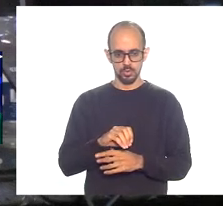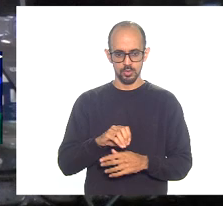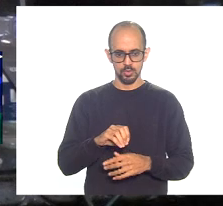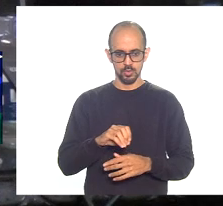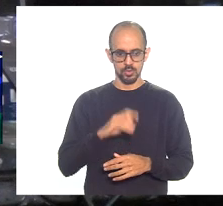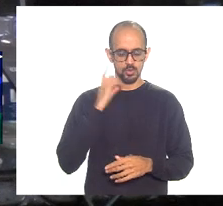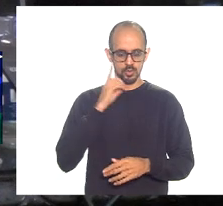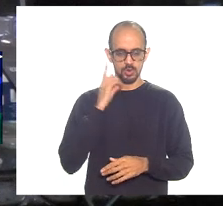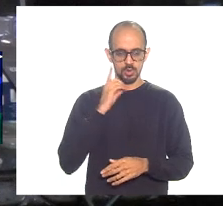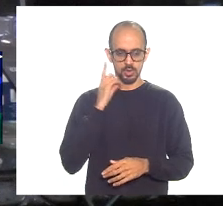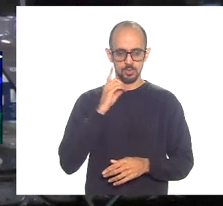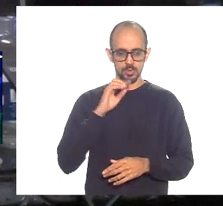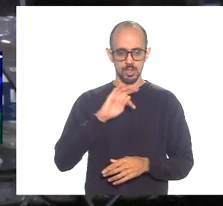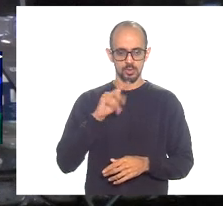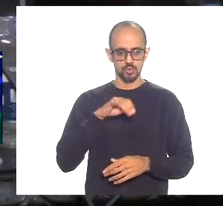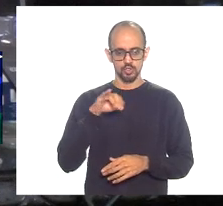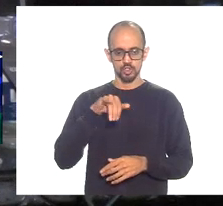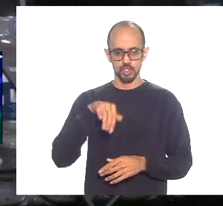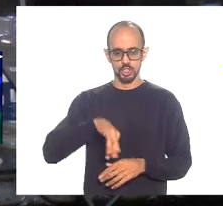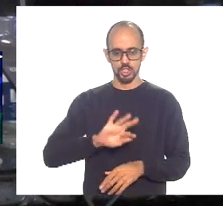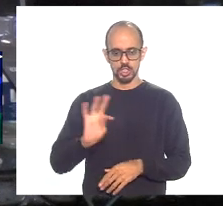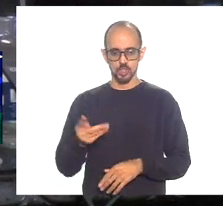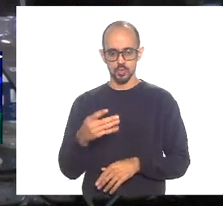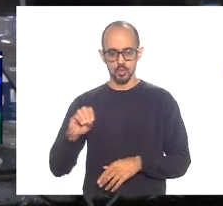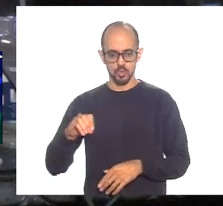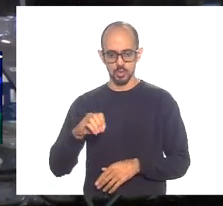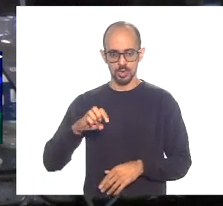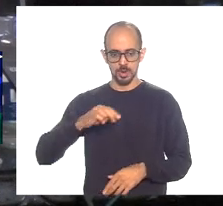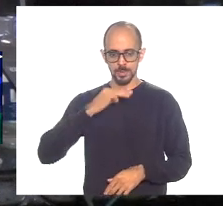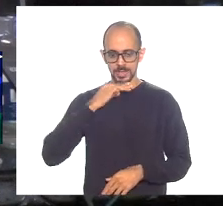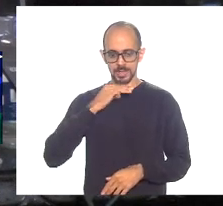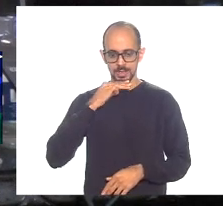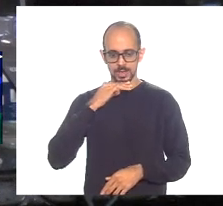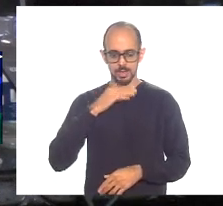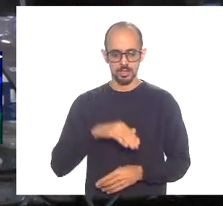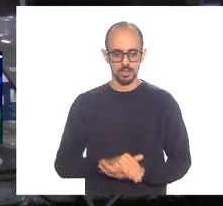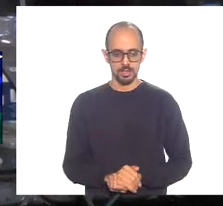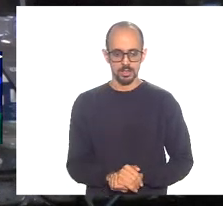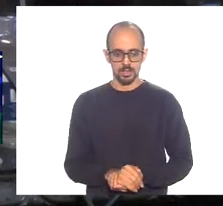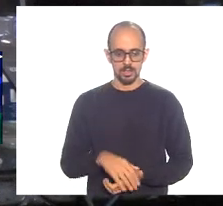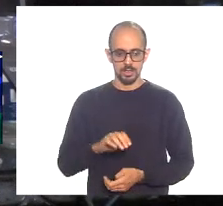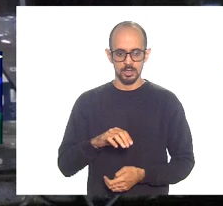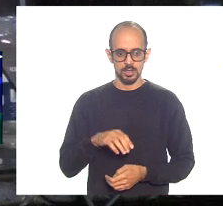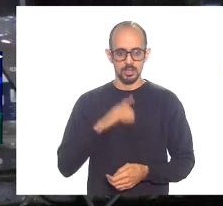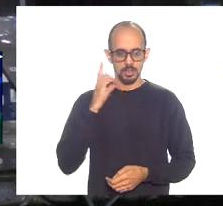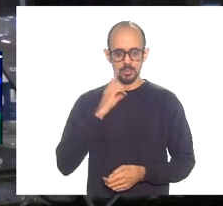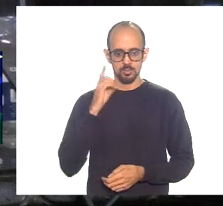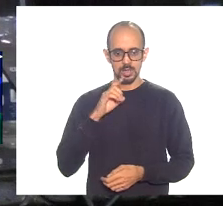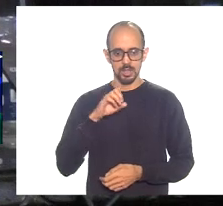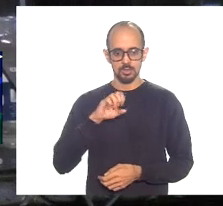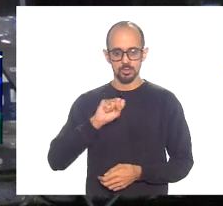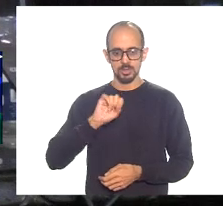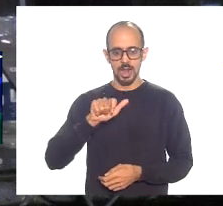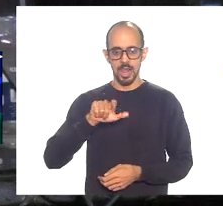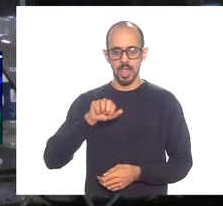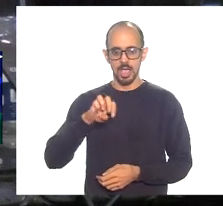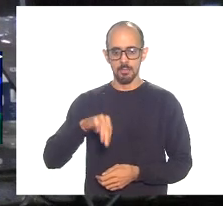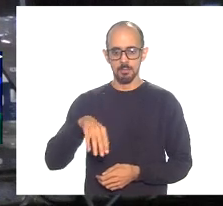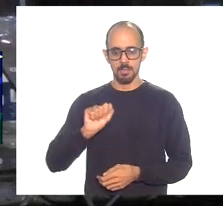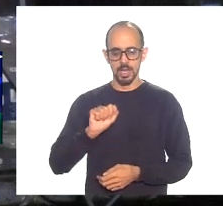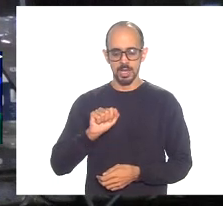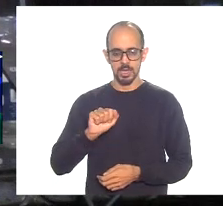o deputado Chiquinho da Mangueira o deputado Coronel Salema